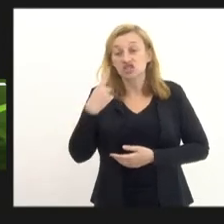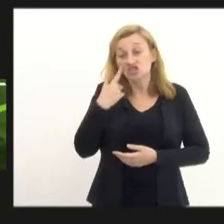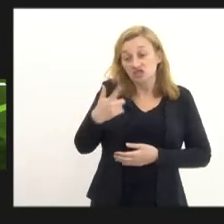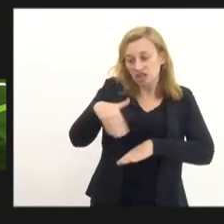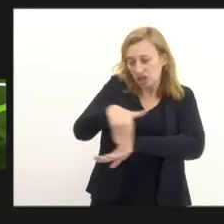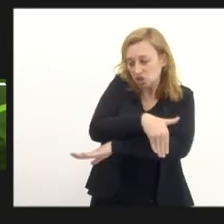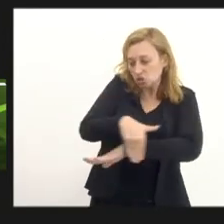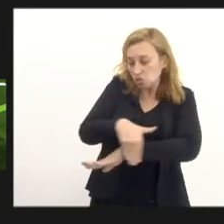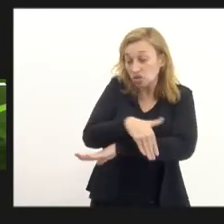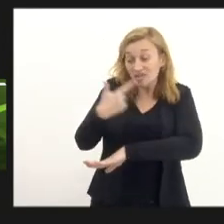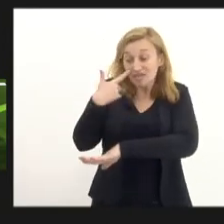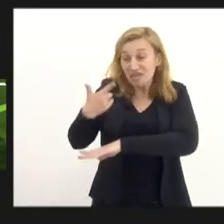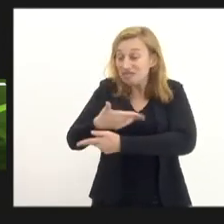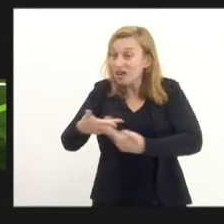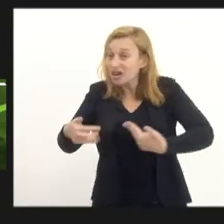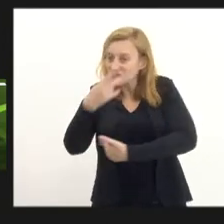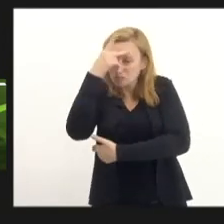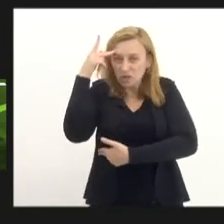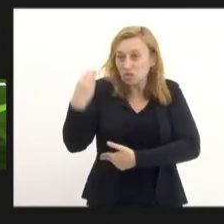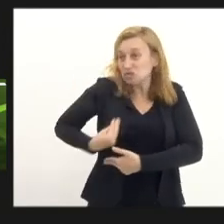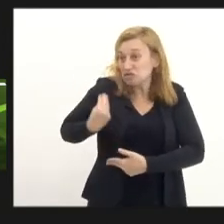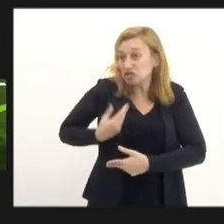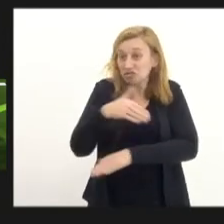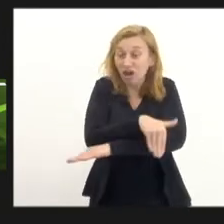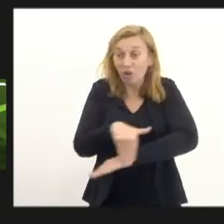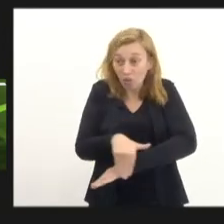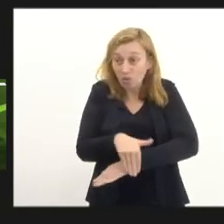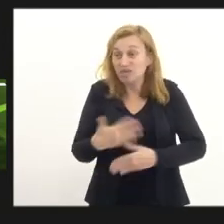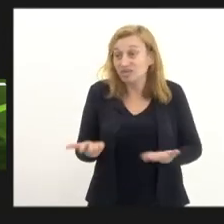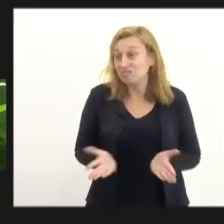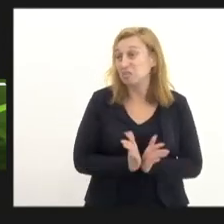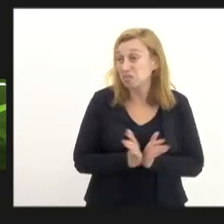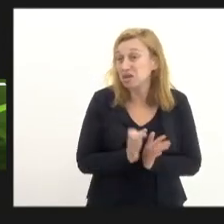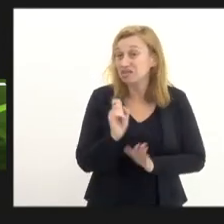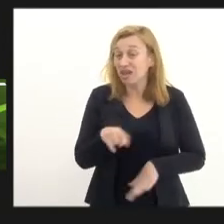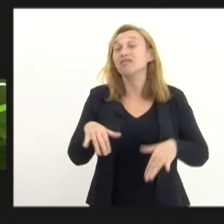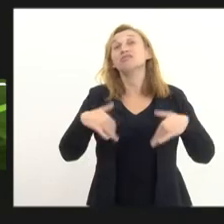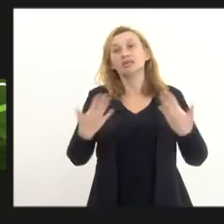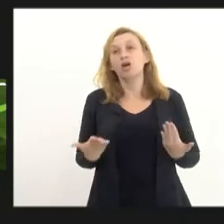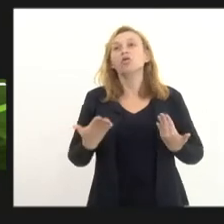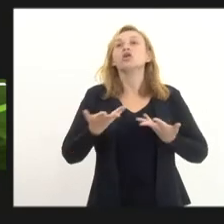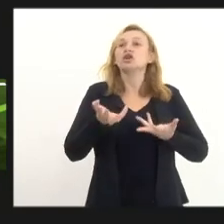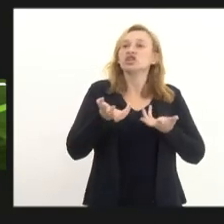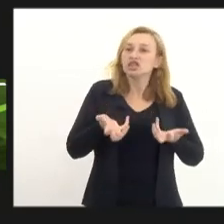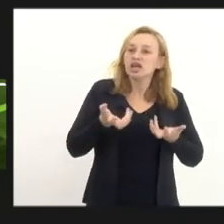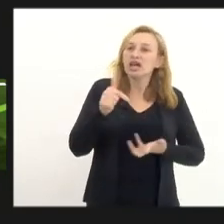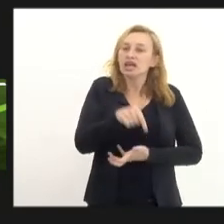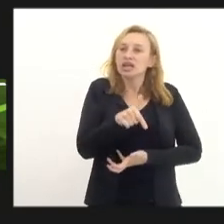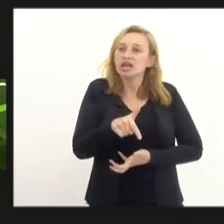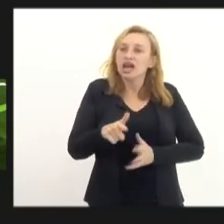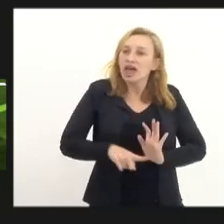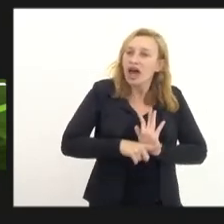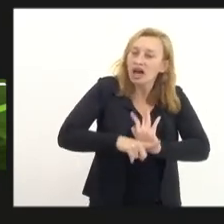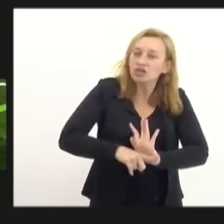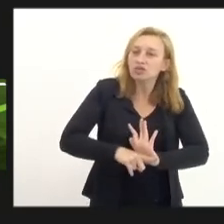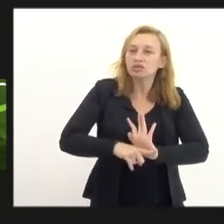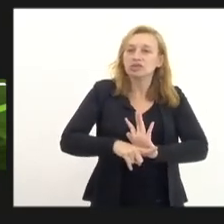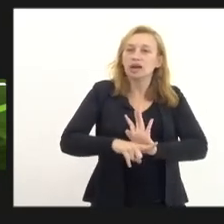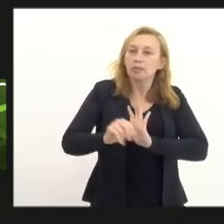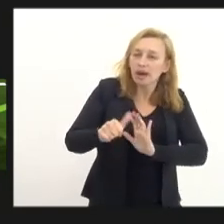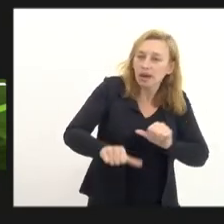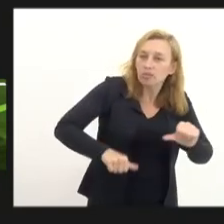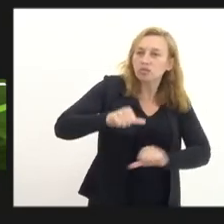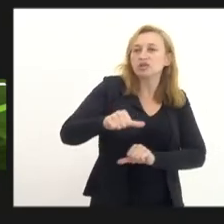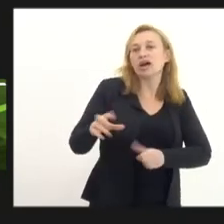né? E ver tanta gente em situação de miserabilidade, né? Então, o que a gente quer aqui é contribuir para mudar